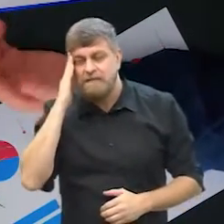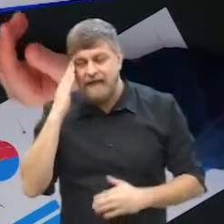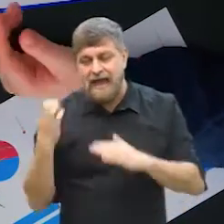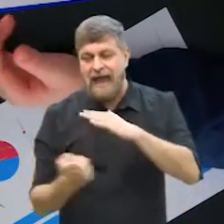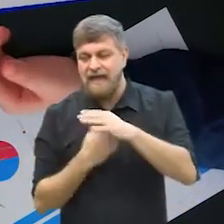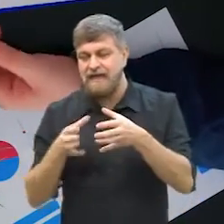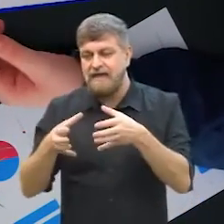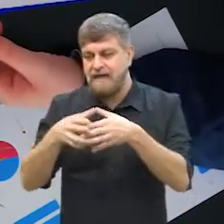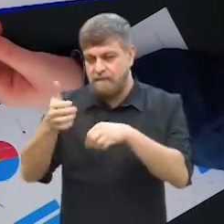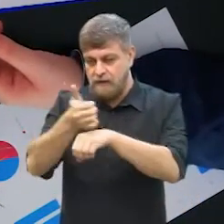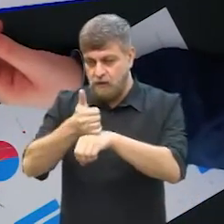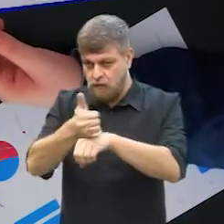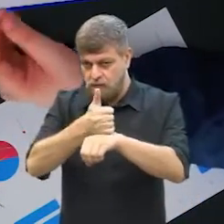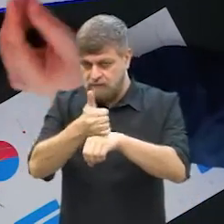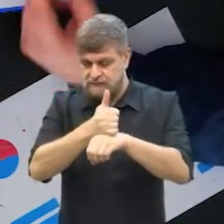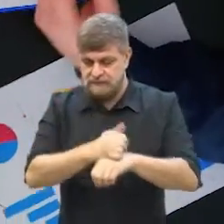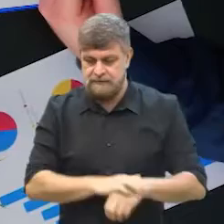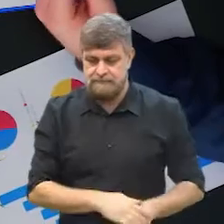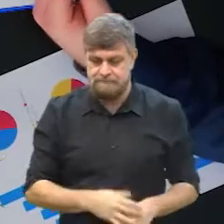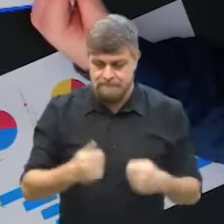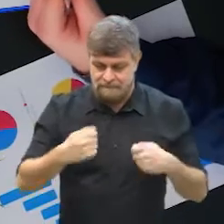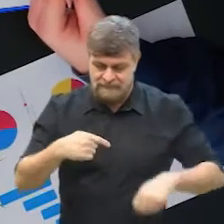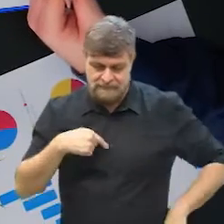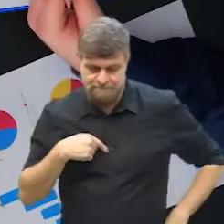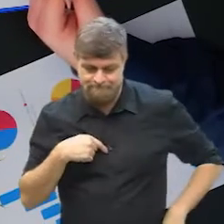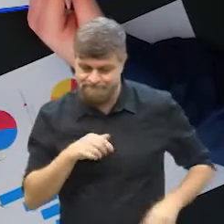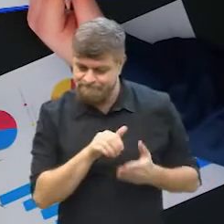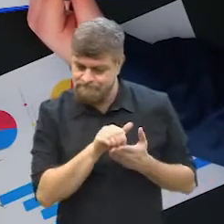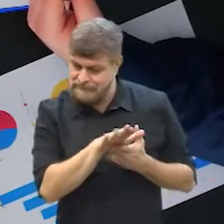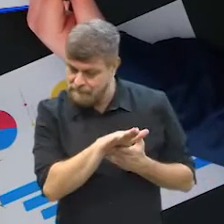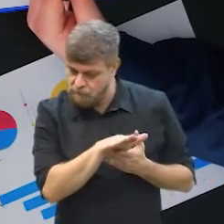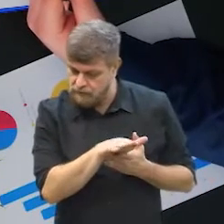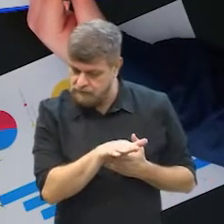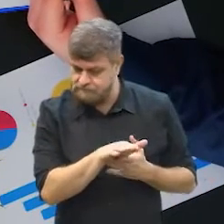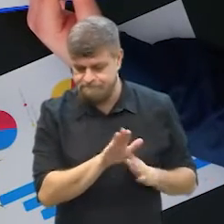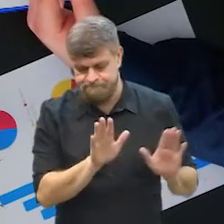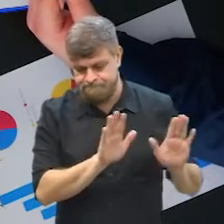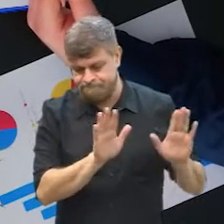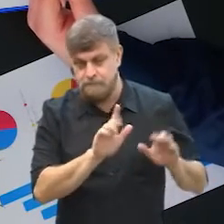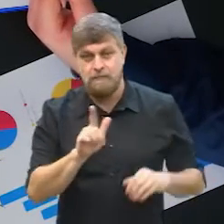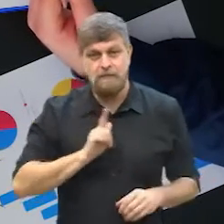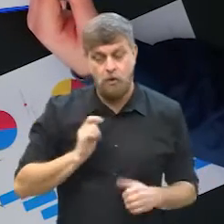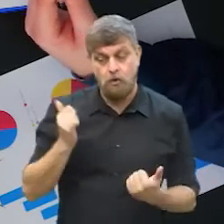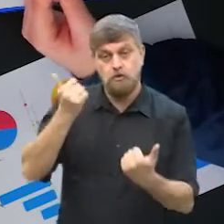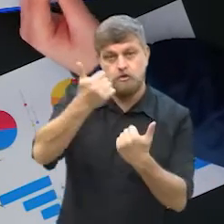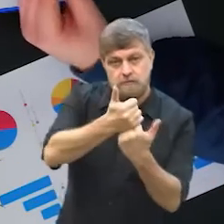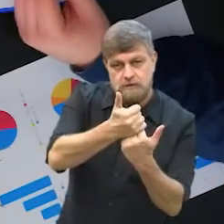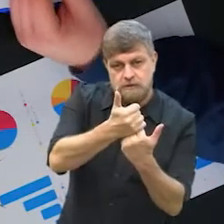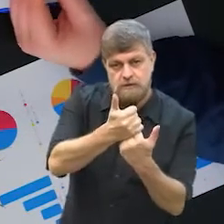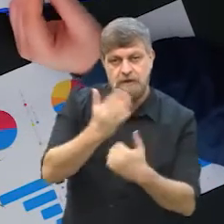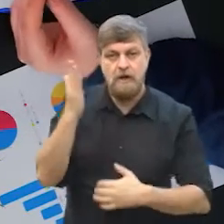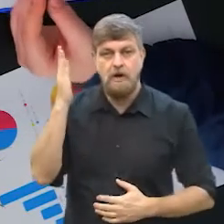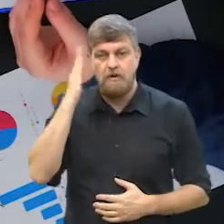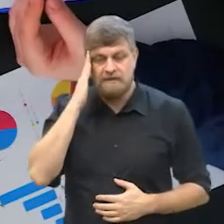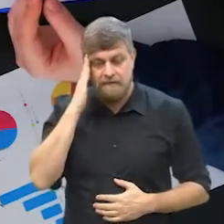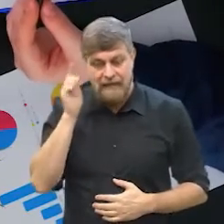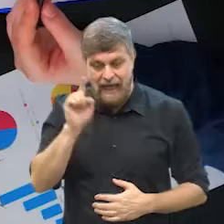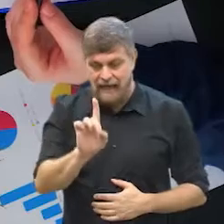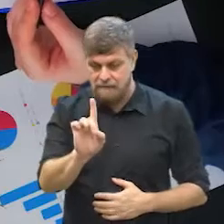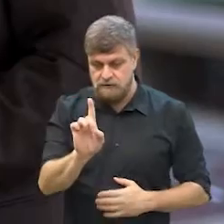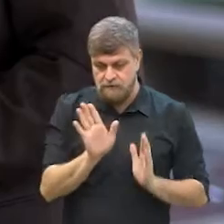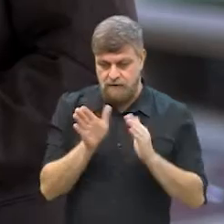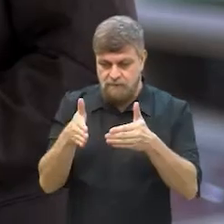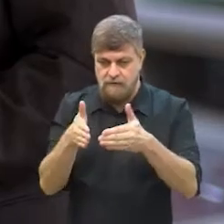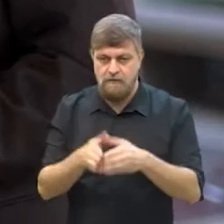composição da sua equipe para, se necessário, você precisar remover alguém, substituir ou saber a quem você vai dar